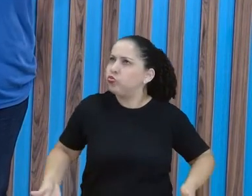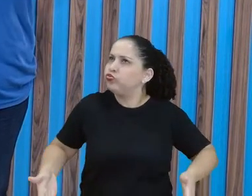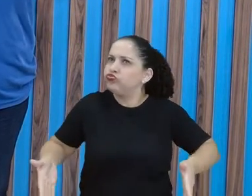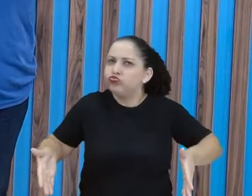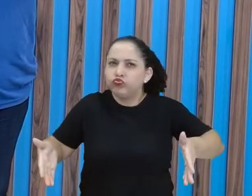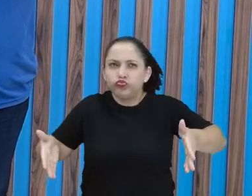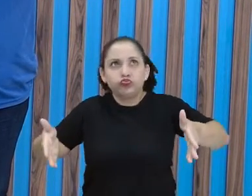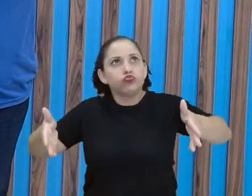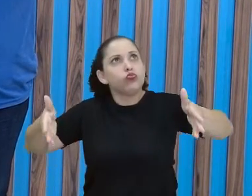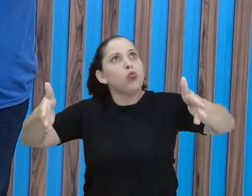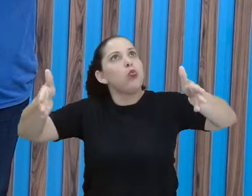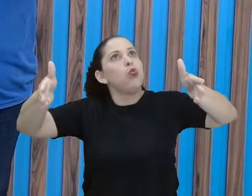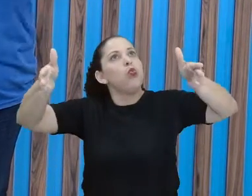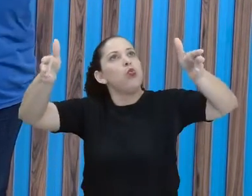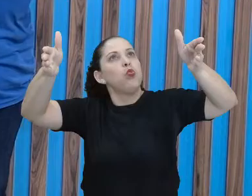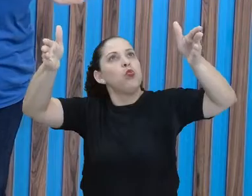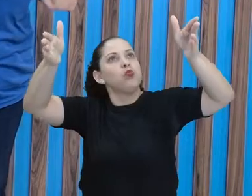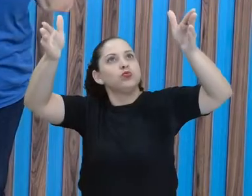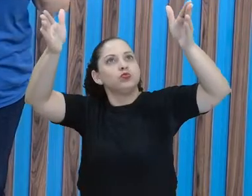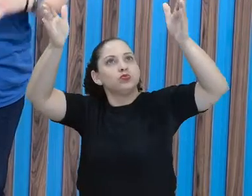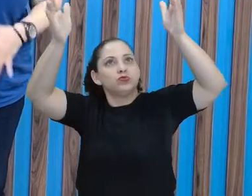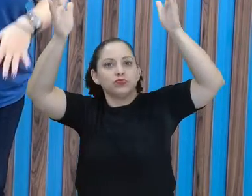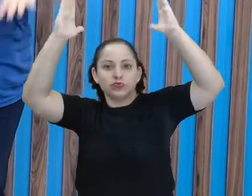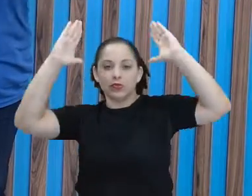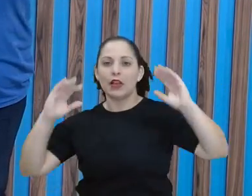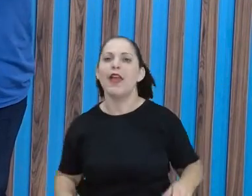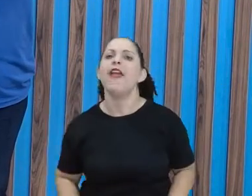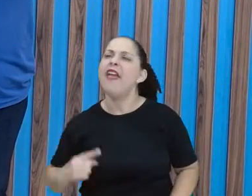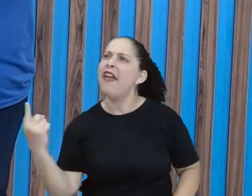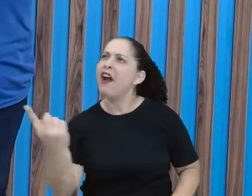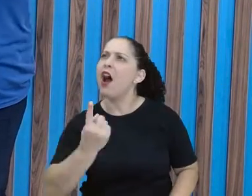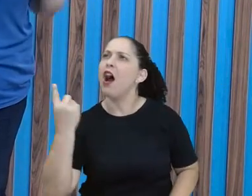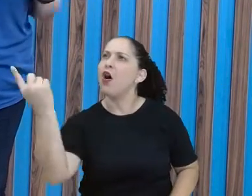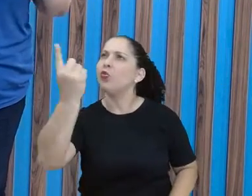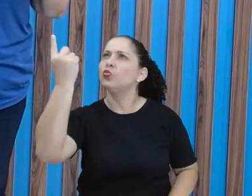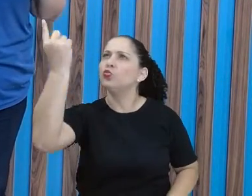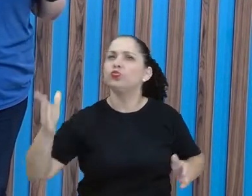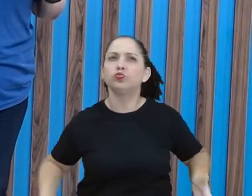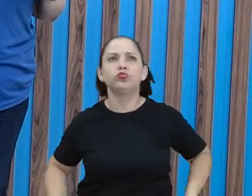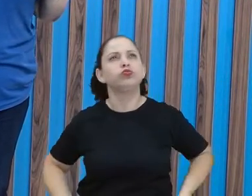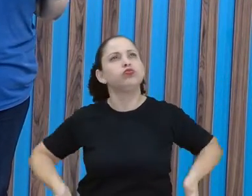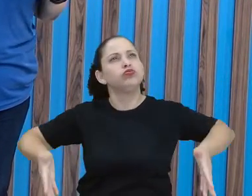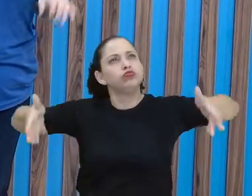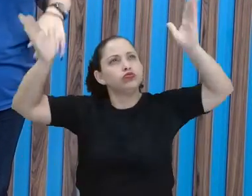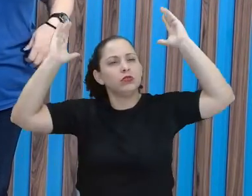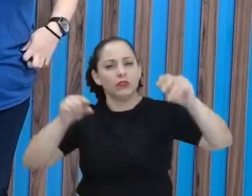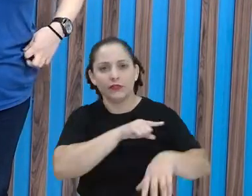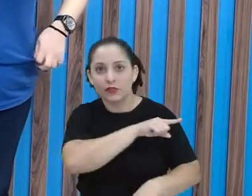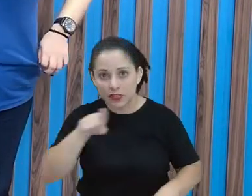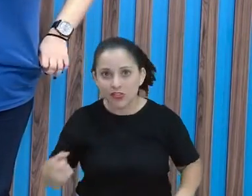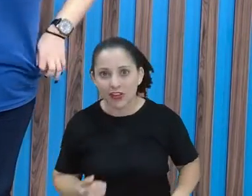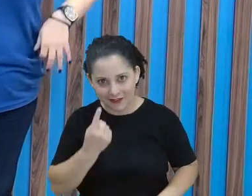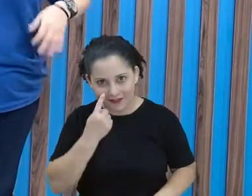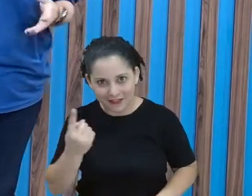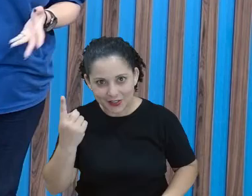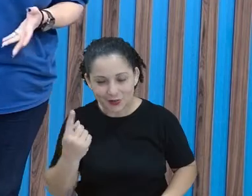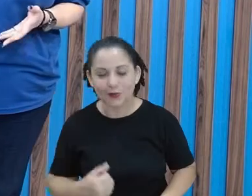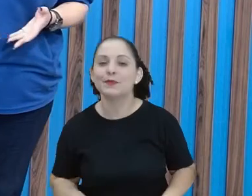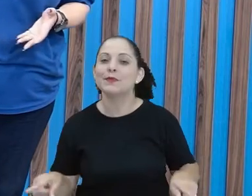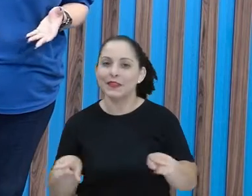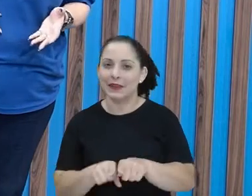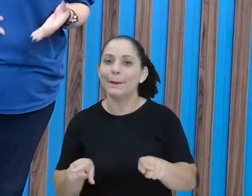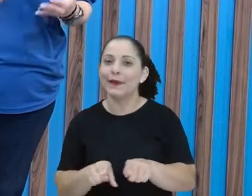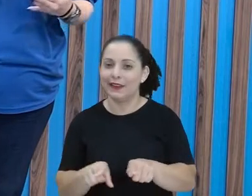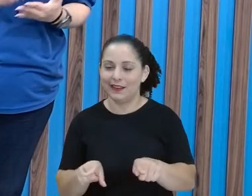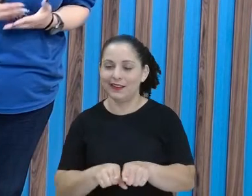É uma estrutura de concreto bem alta. Muita gente já deve ter visto, né? E lá nas estações também.